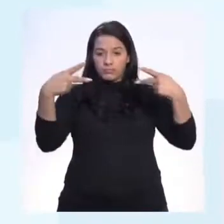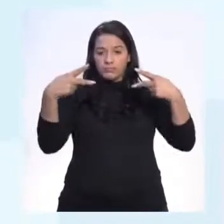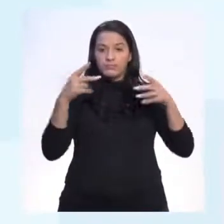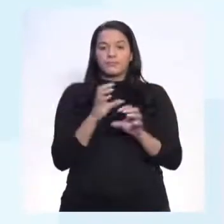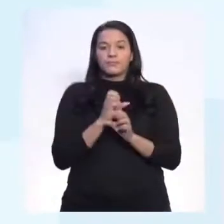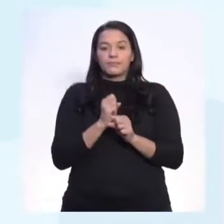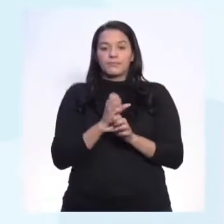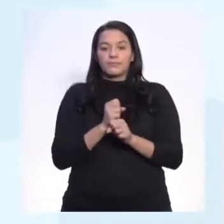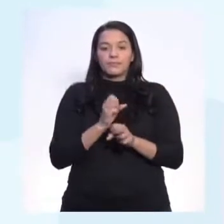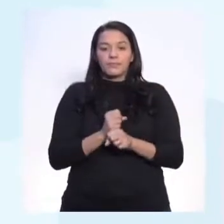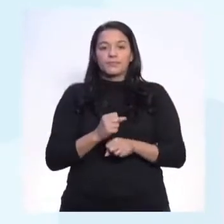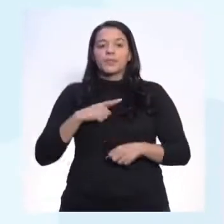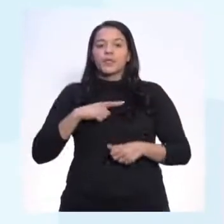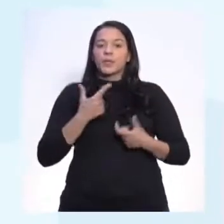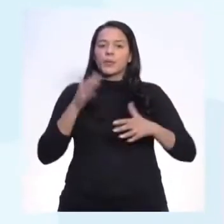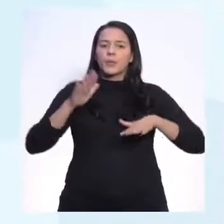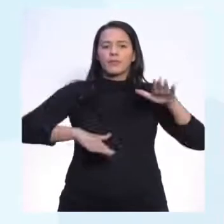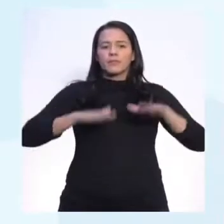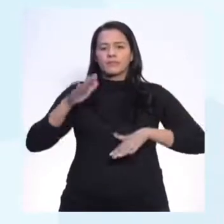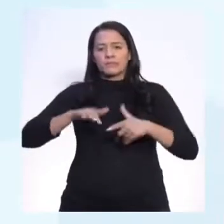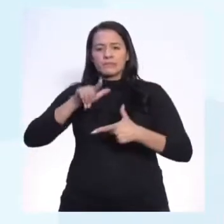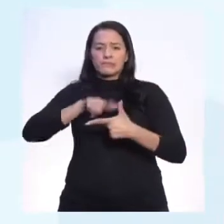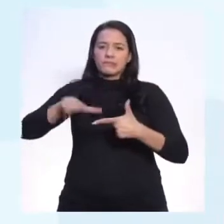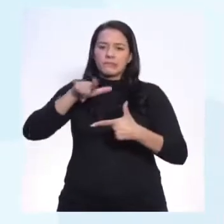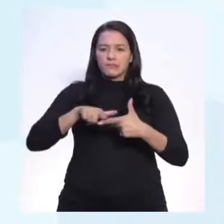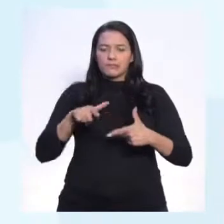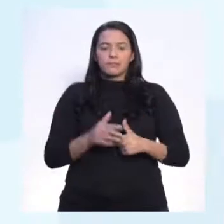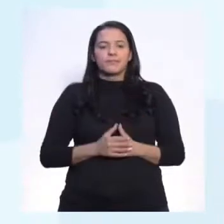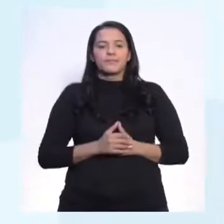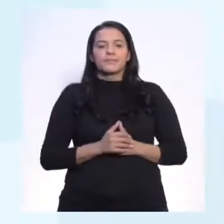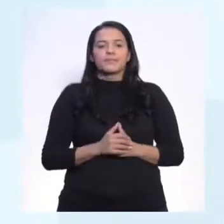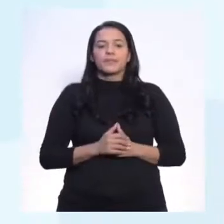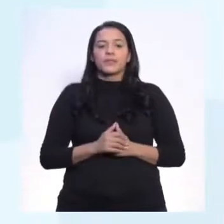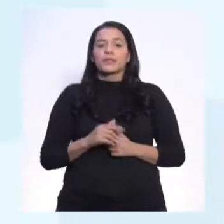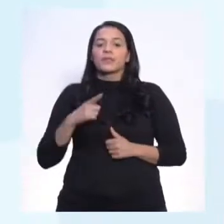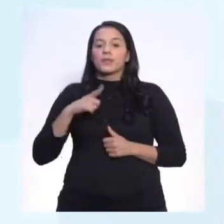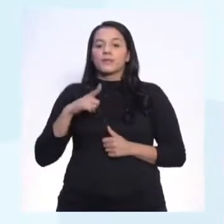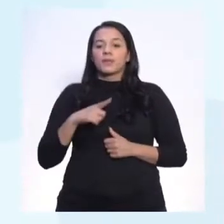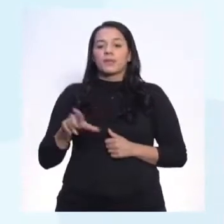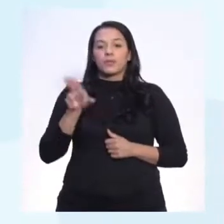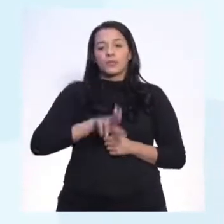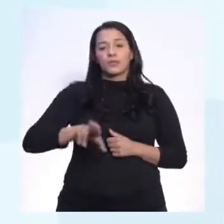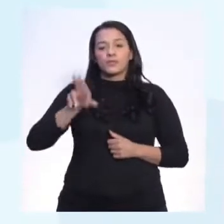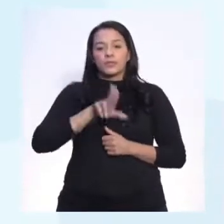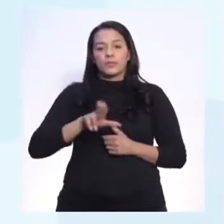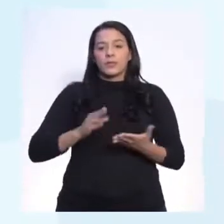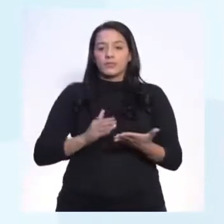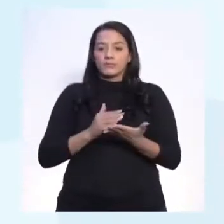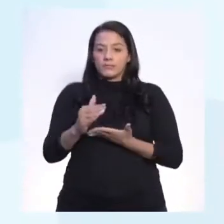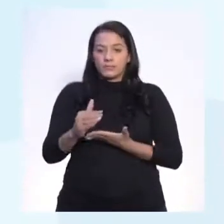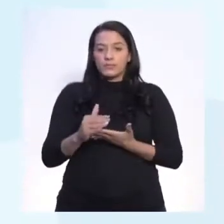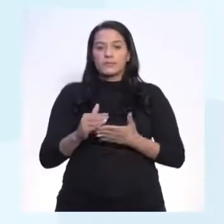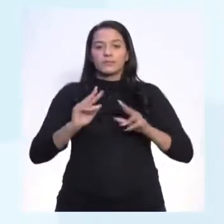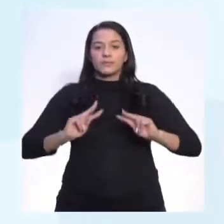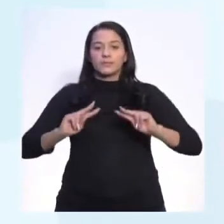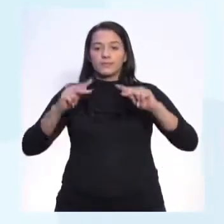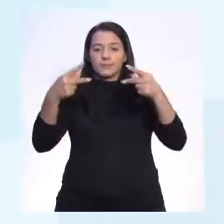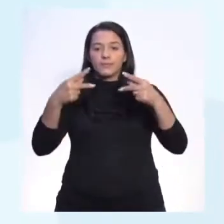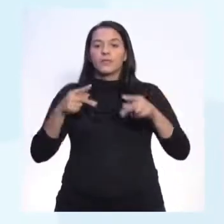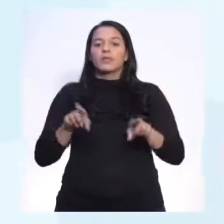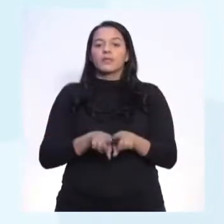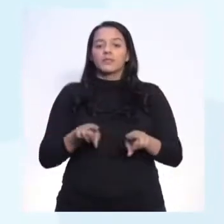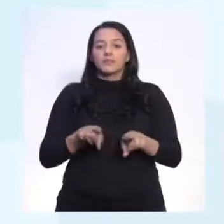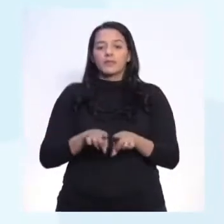contagem em situações problema. E utilizar o princípio multiplicativo e o